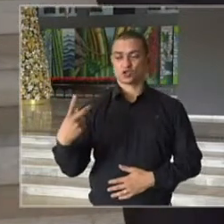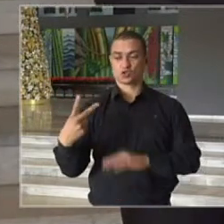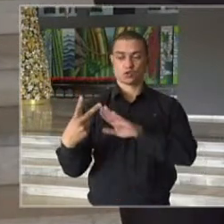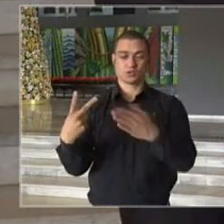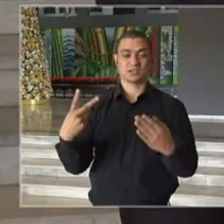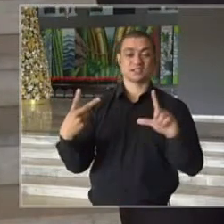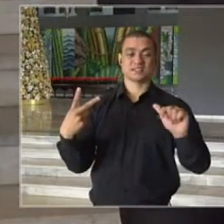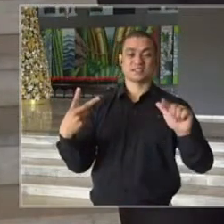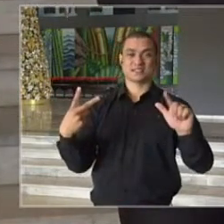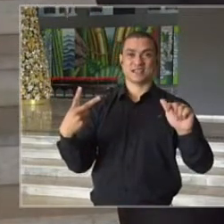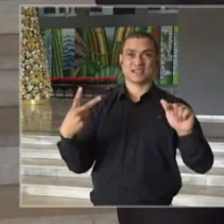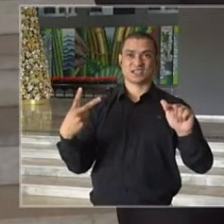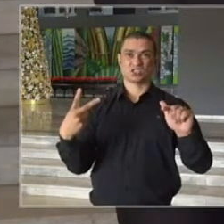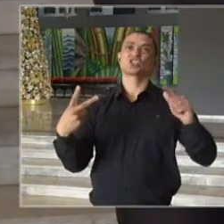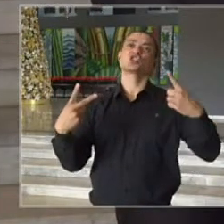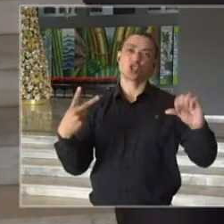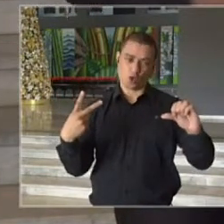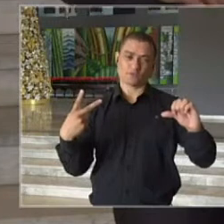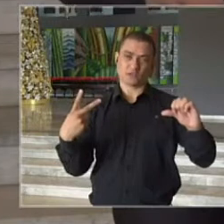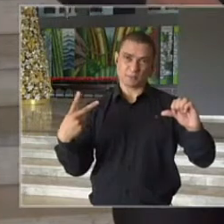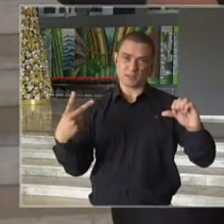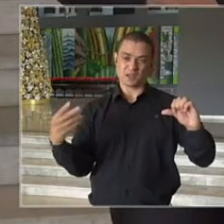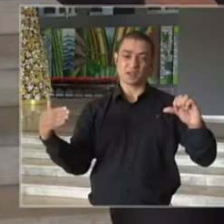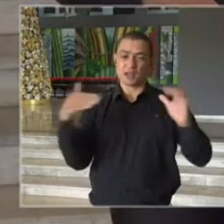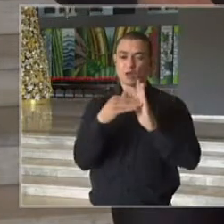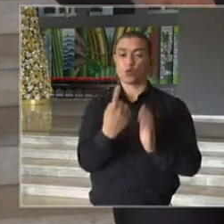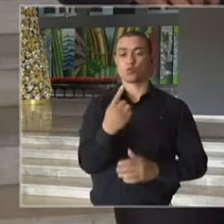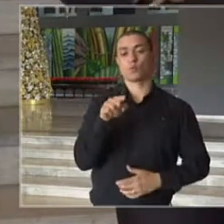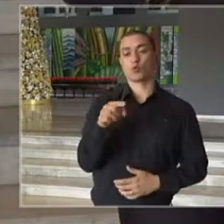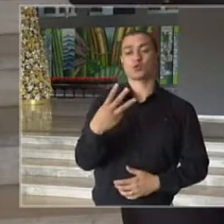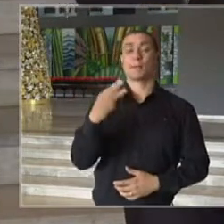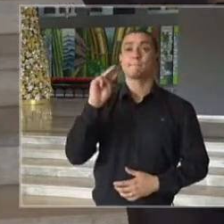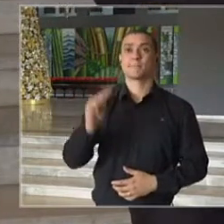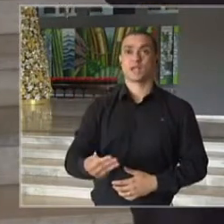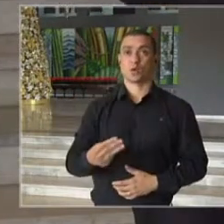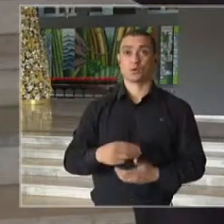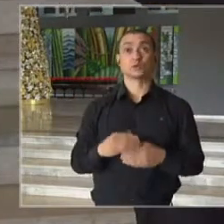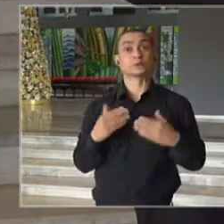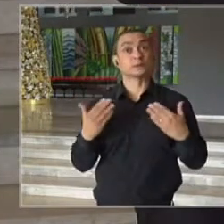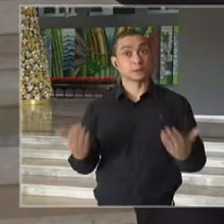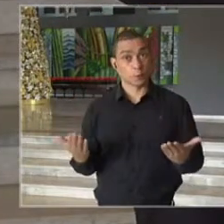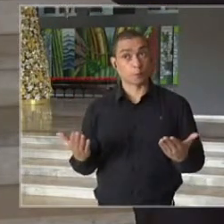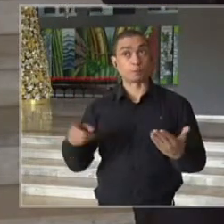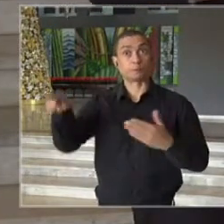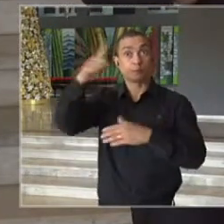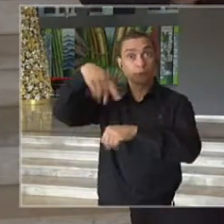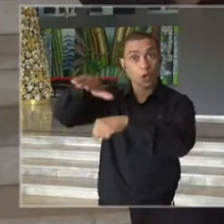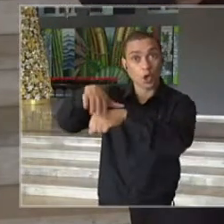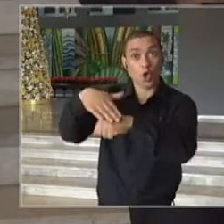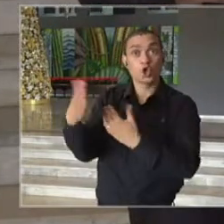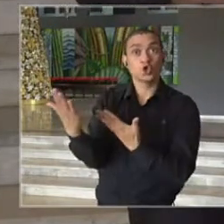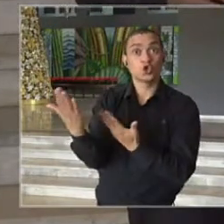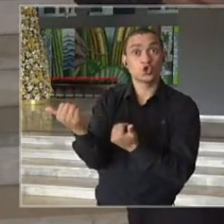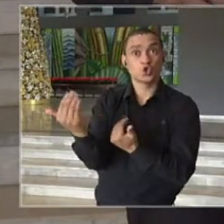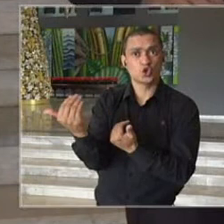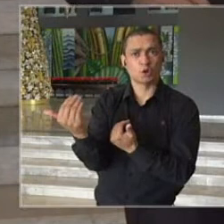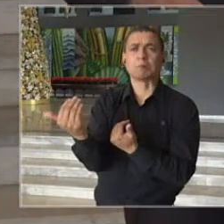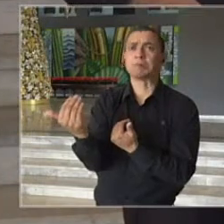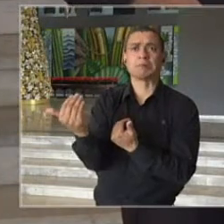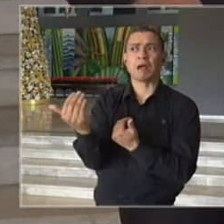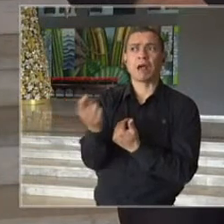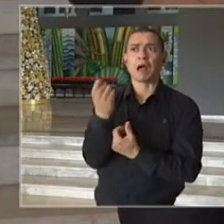inclui 19 anos, 1,3 milhão de pessoas. Então, aqueles adolescentes que não retornaram, em